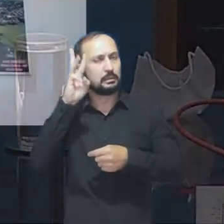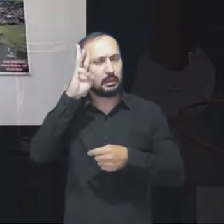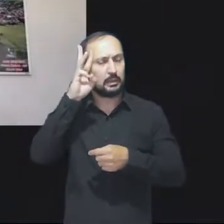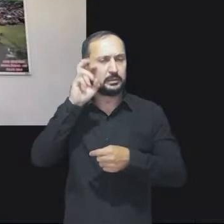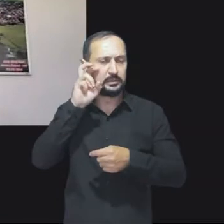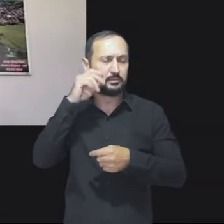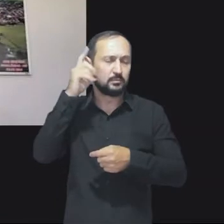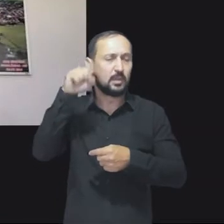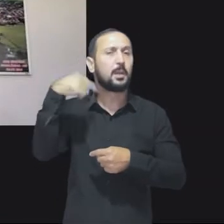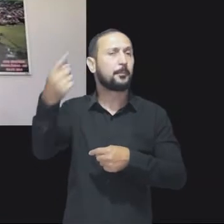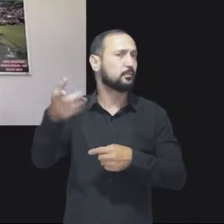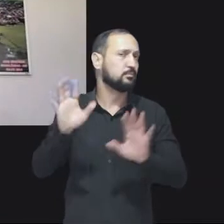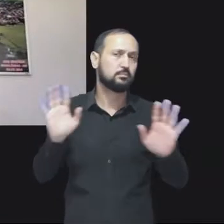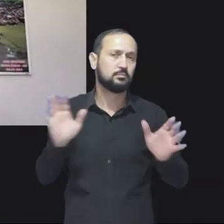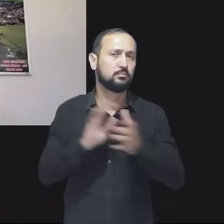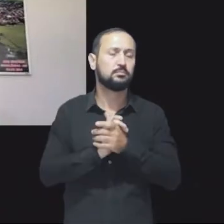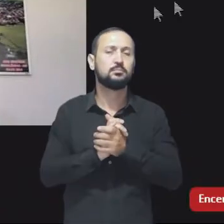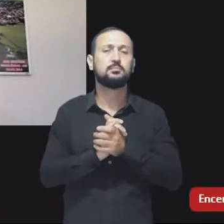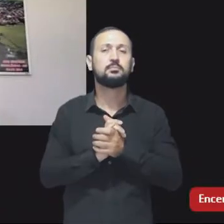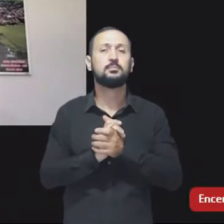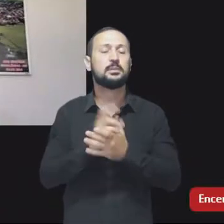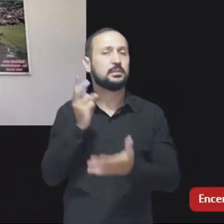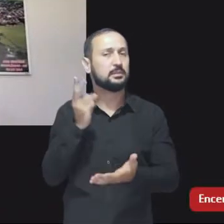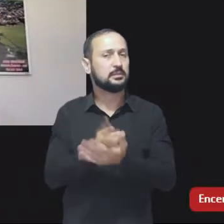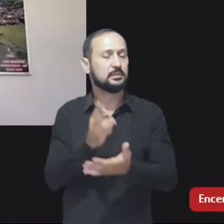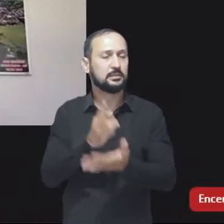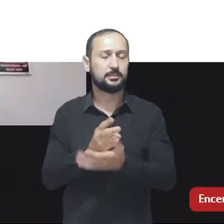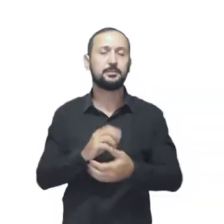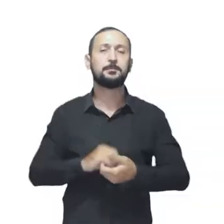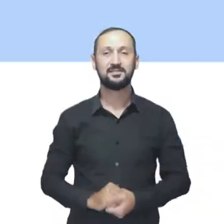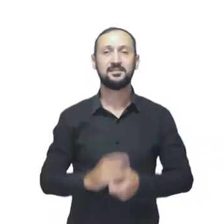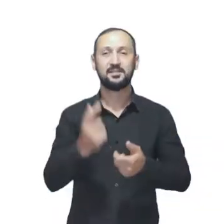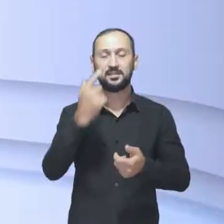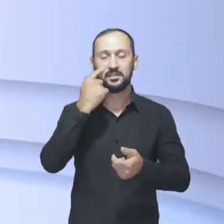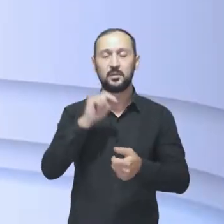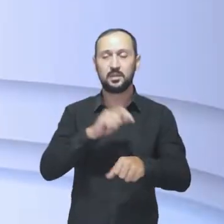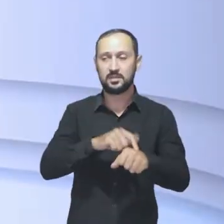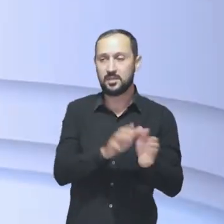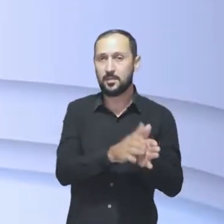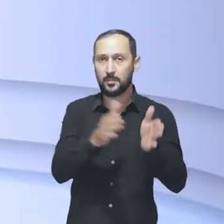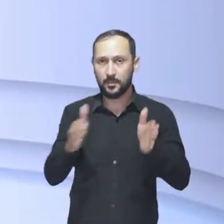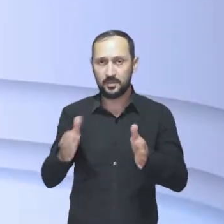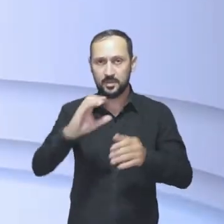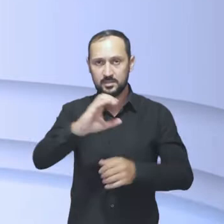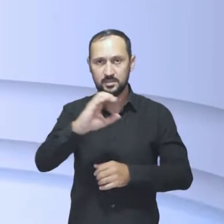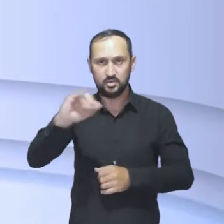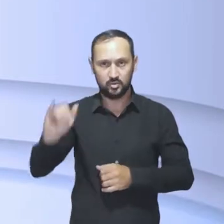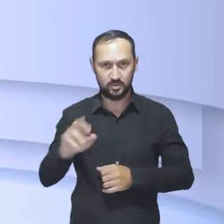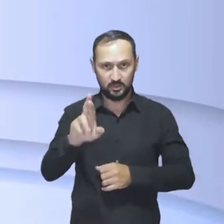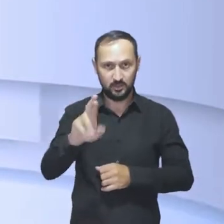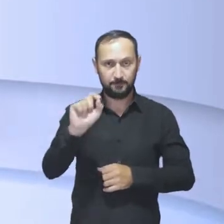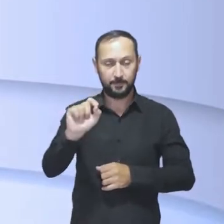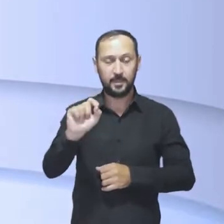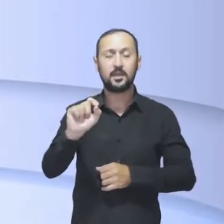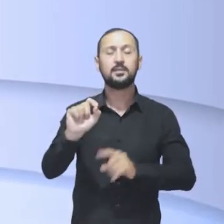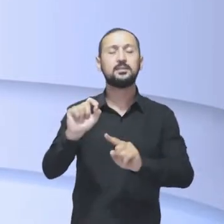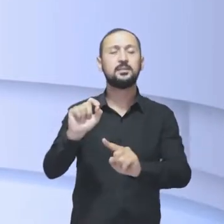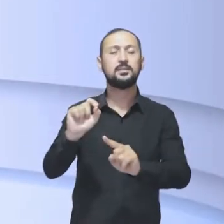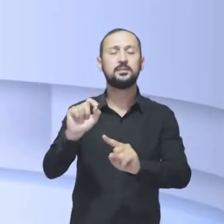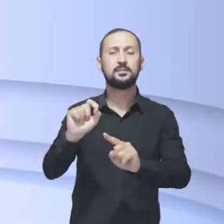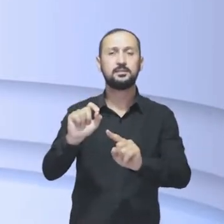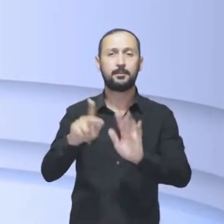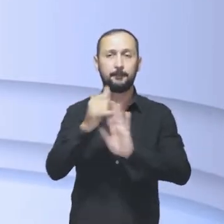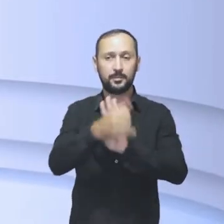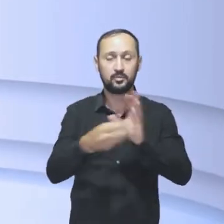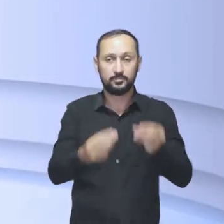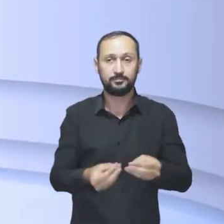para análise, ratificação ou não dessa votação no âmbito da CCJ quanto à constitucionalidade do projeto.